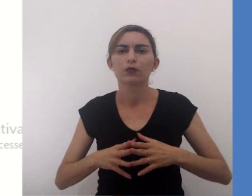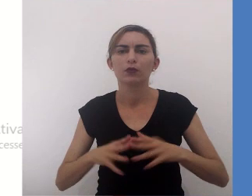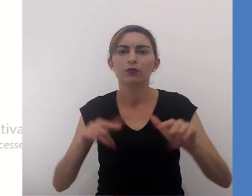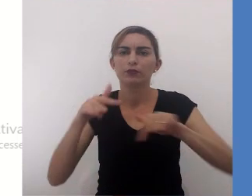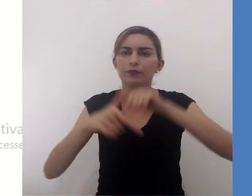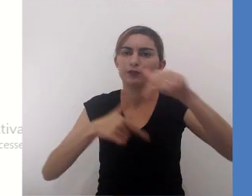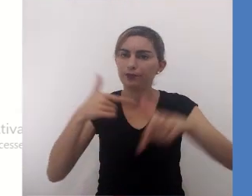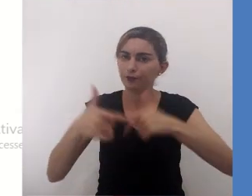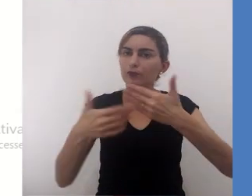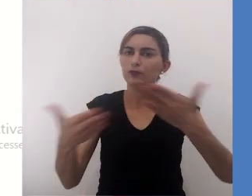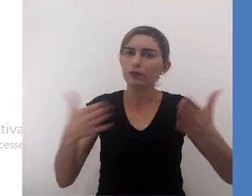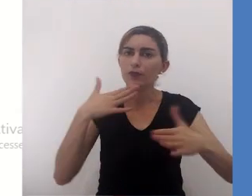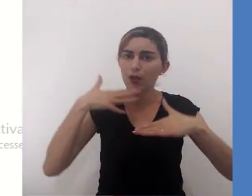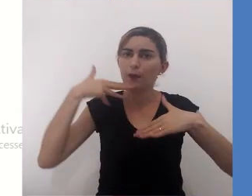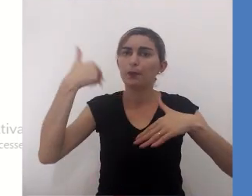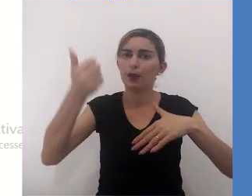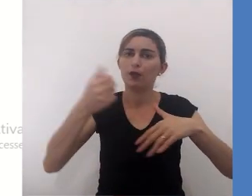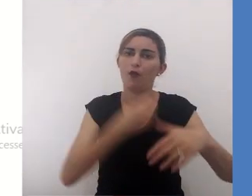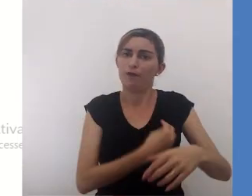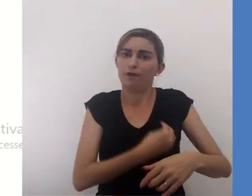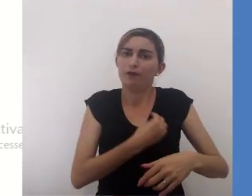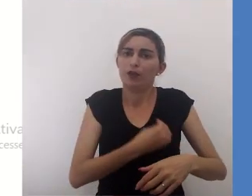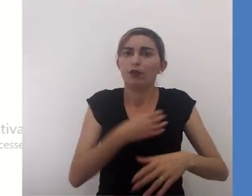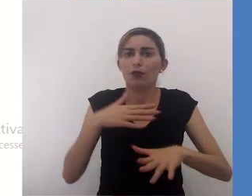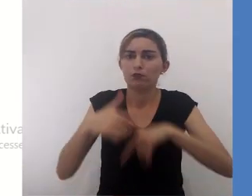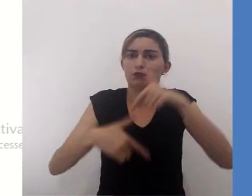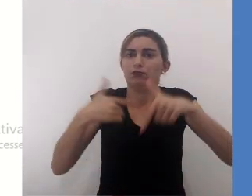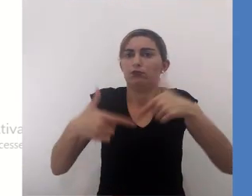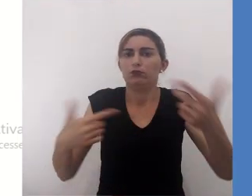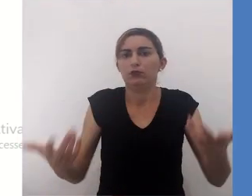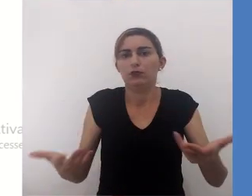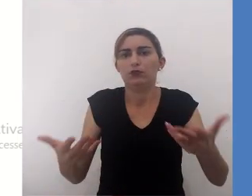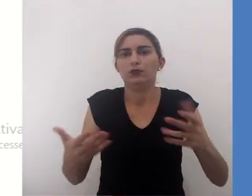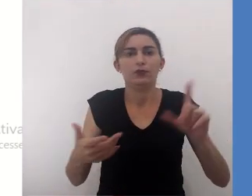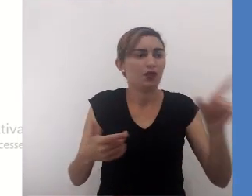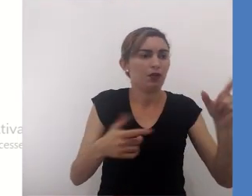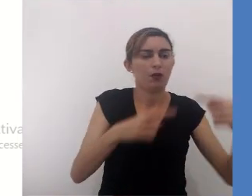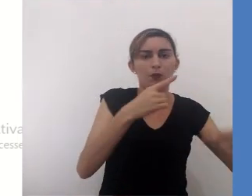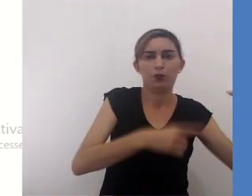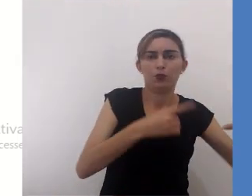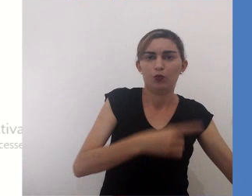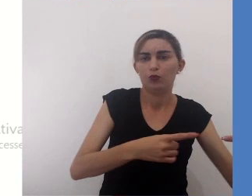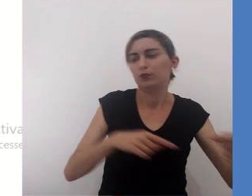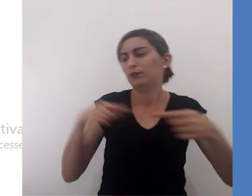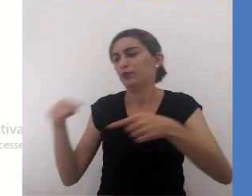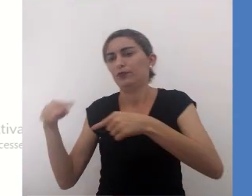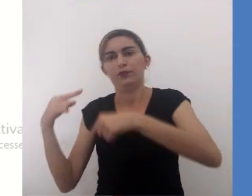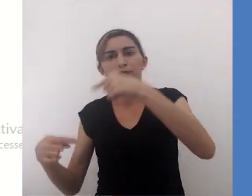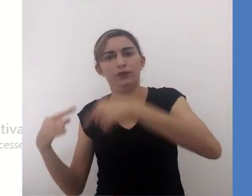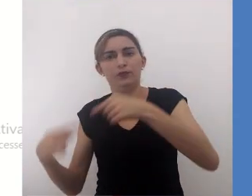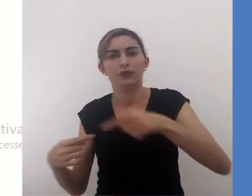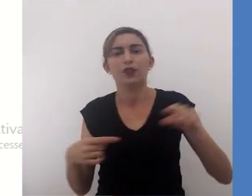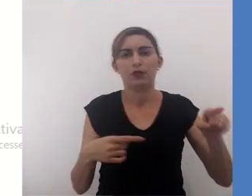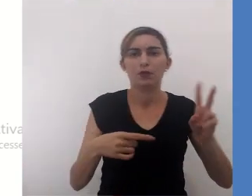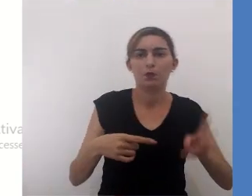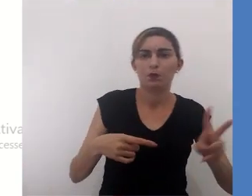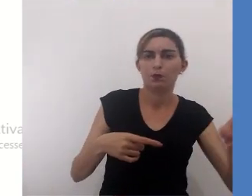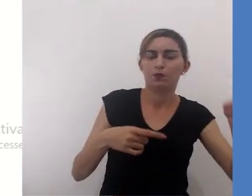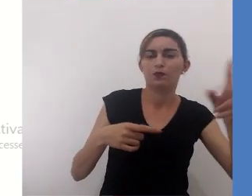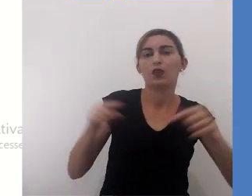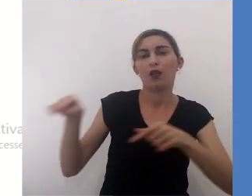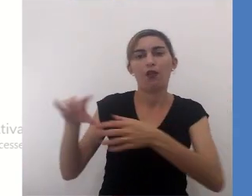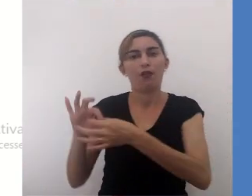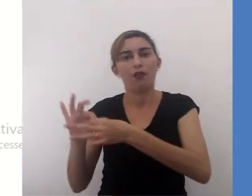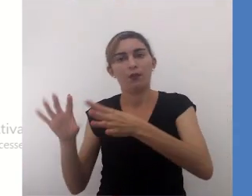Nascimento, lutavam por melhores condições de vida, enquanto os conservadores tentavam manter esse antigo regime,